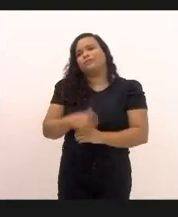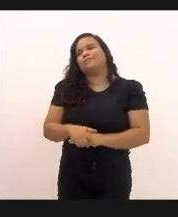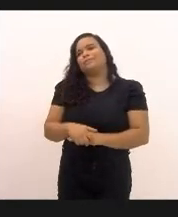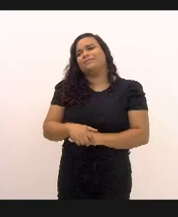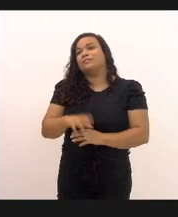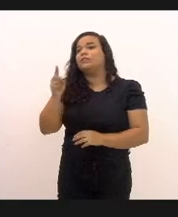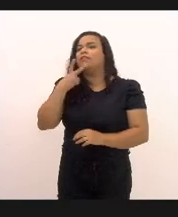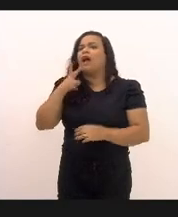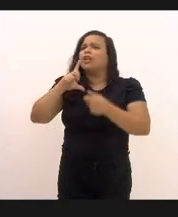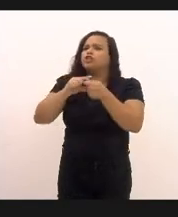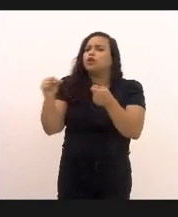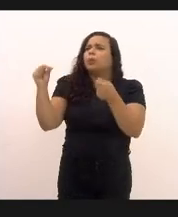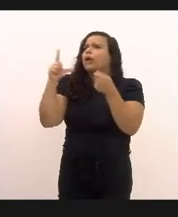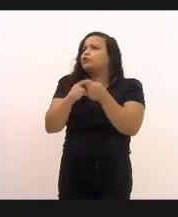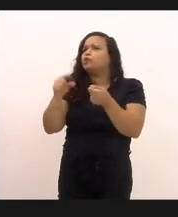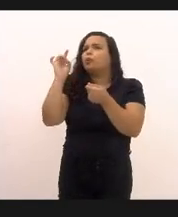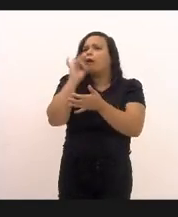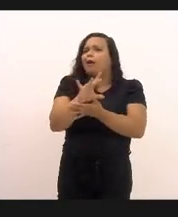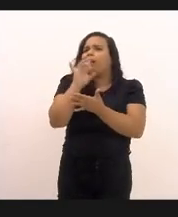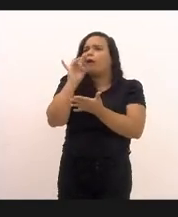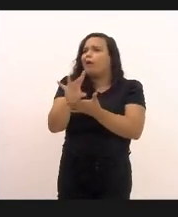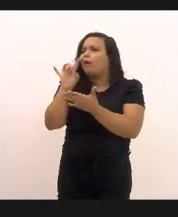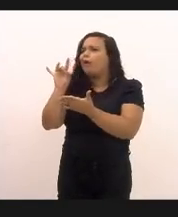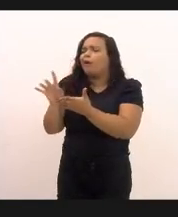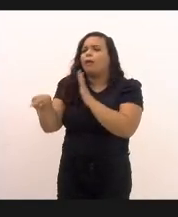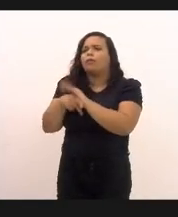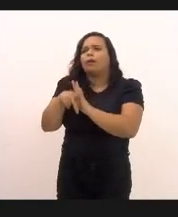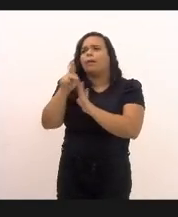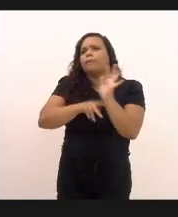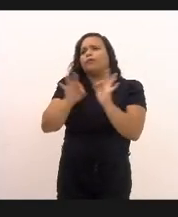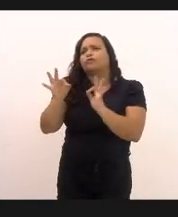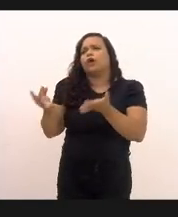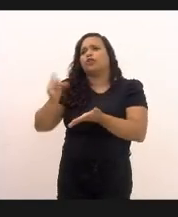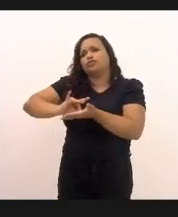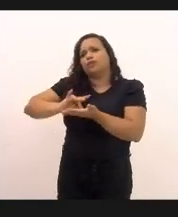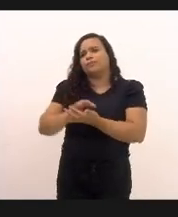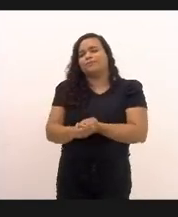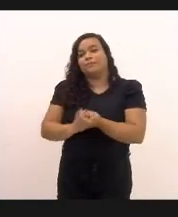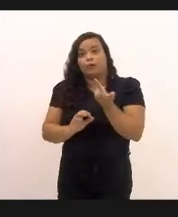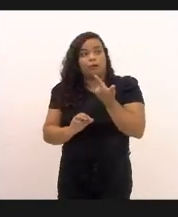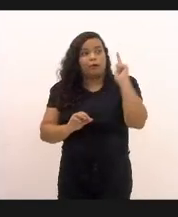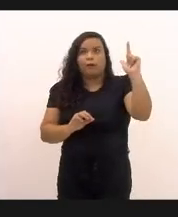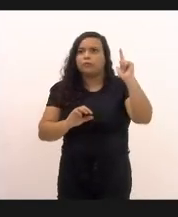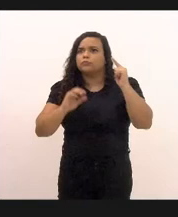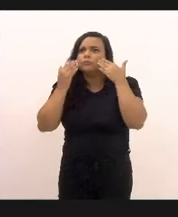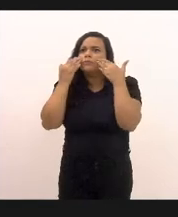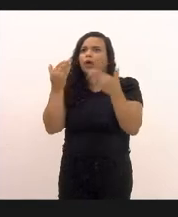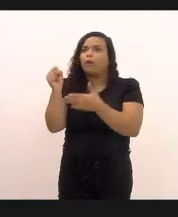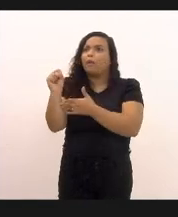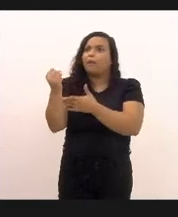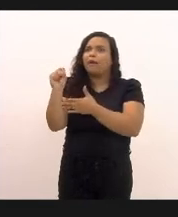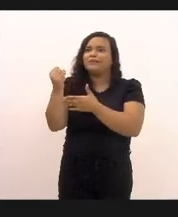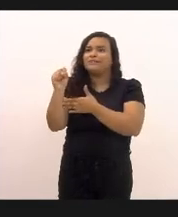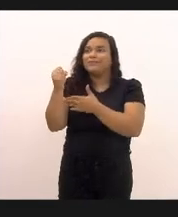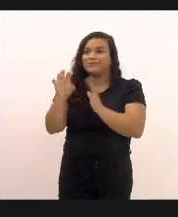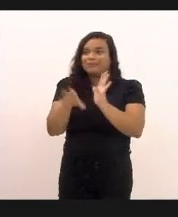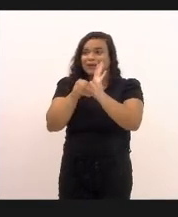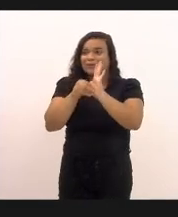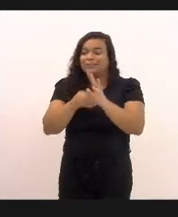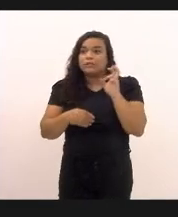por artigo do projeto original. Teve um outro autor que apresentou 8 emendas, das quais 5 eram